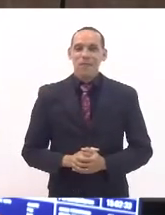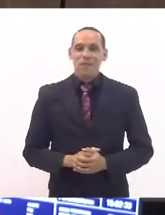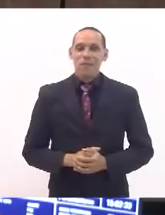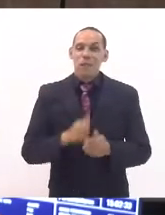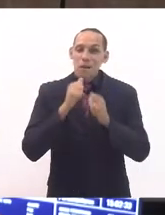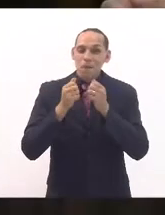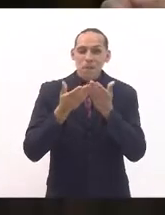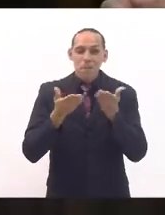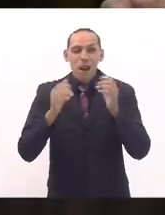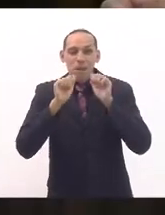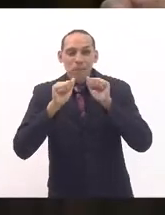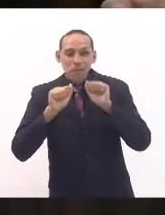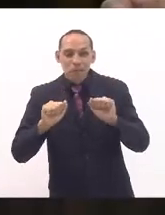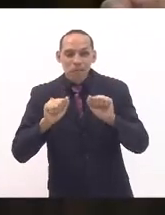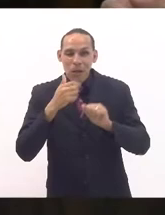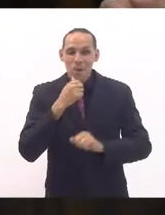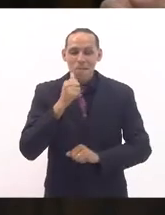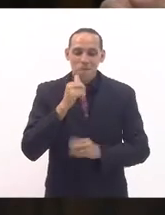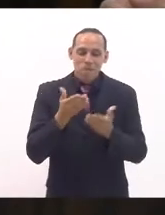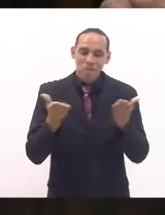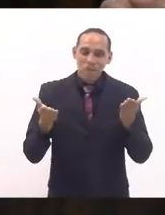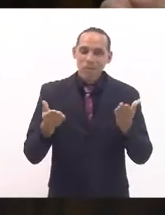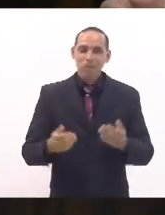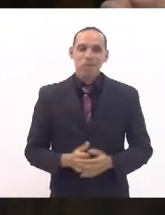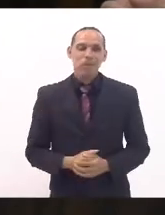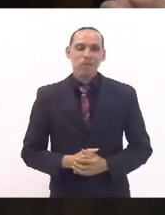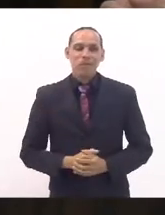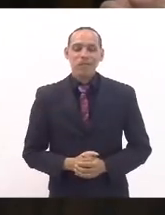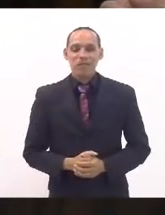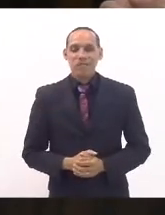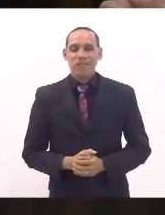imprensa, assessoras e assessores.